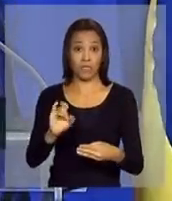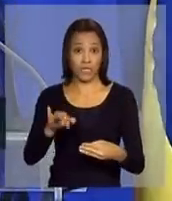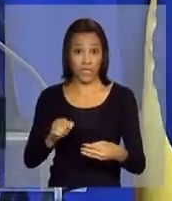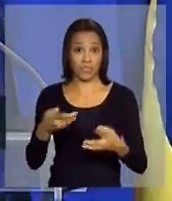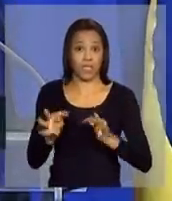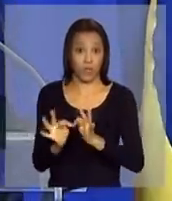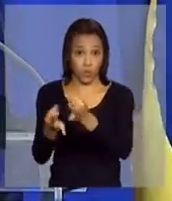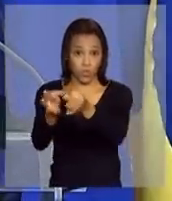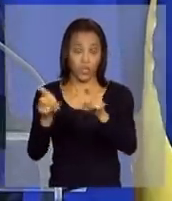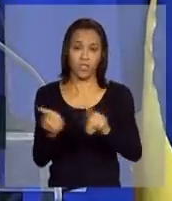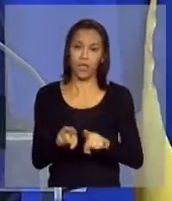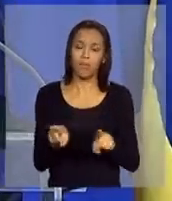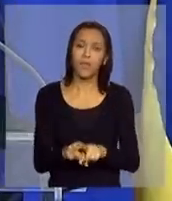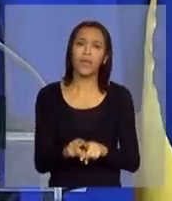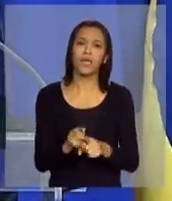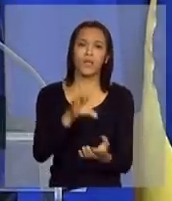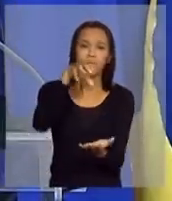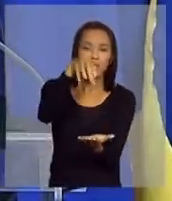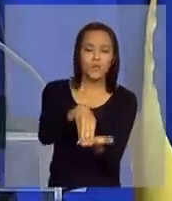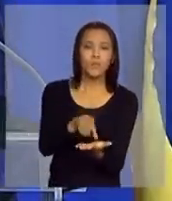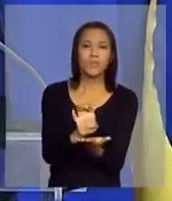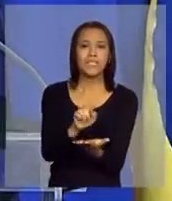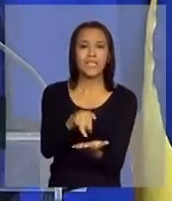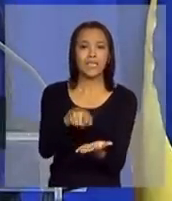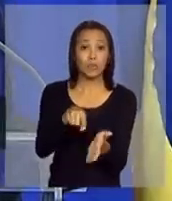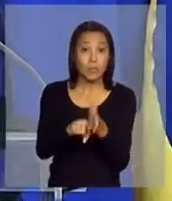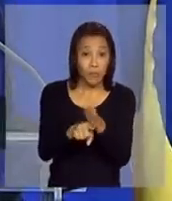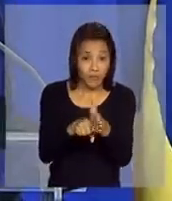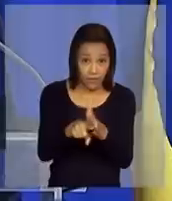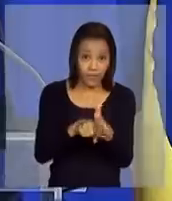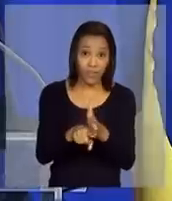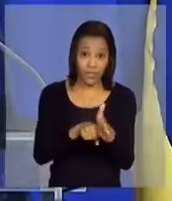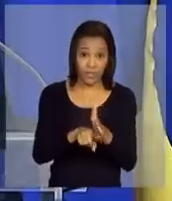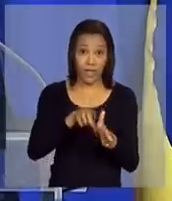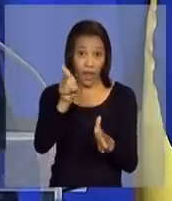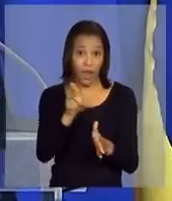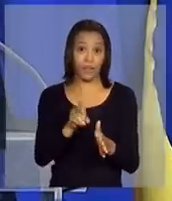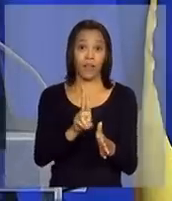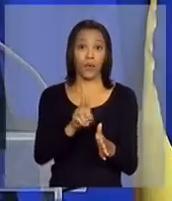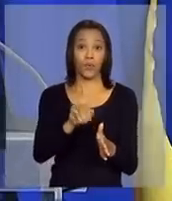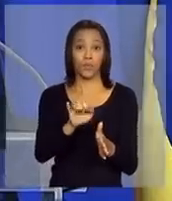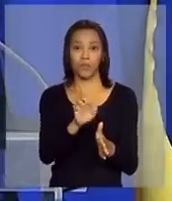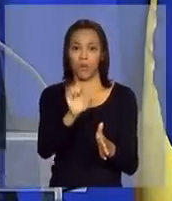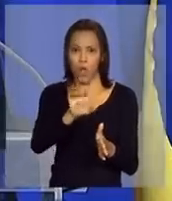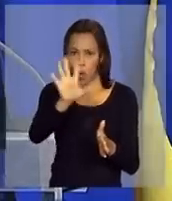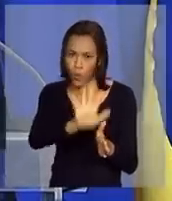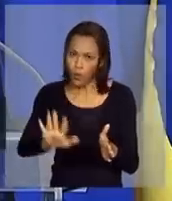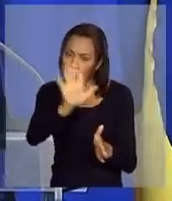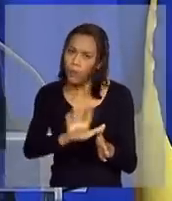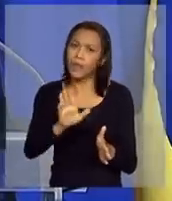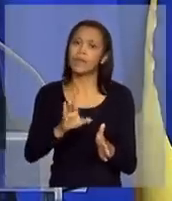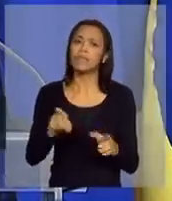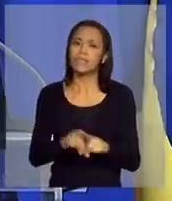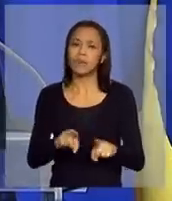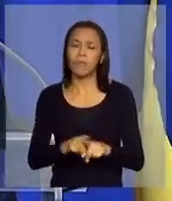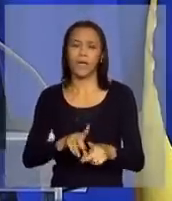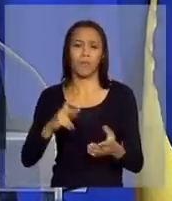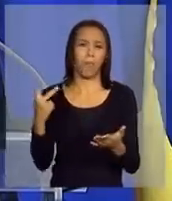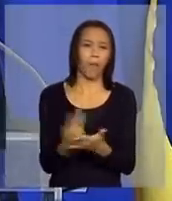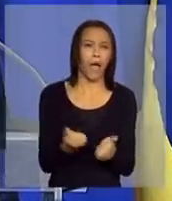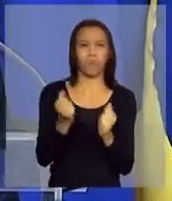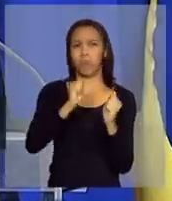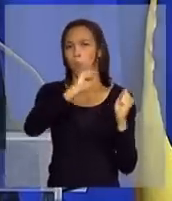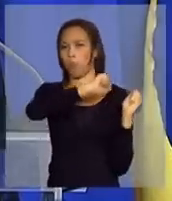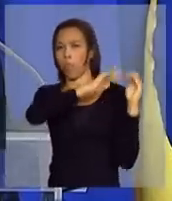Inovação e o Centro de Pesquisa Conjunta da Comissão Europeia, com vistas à cooperação em prevenção de desastres,